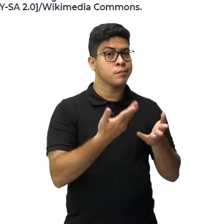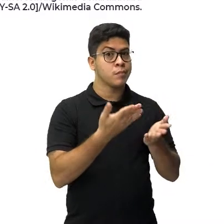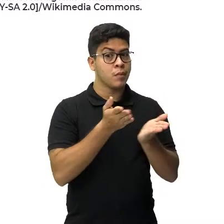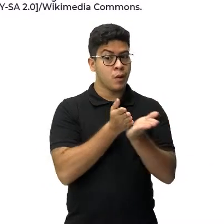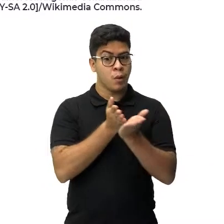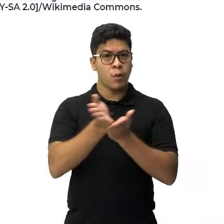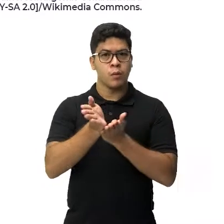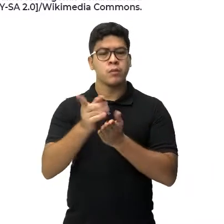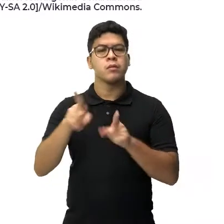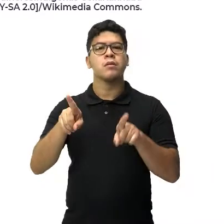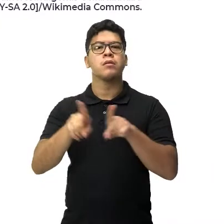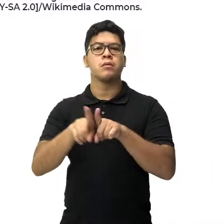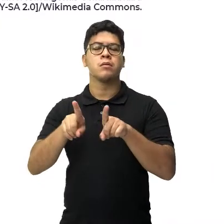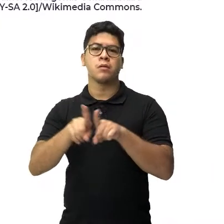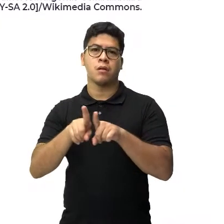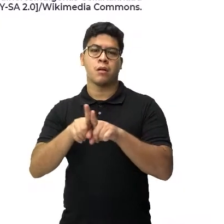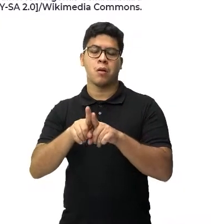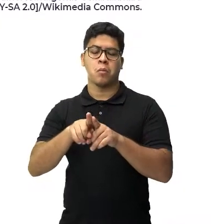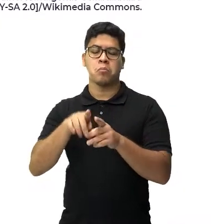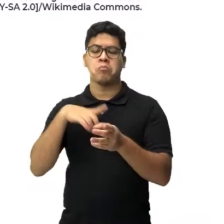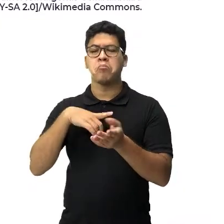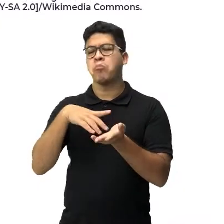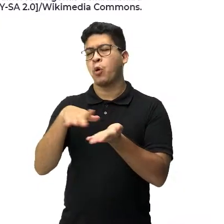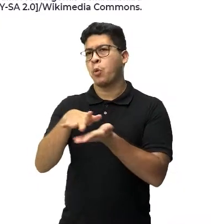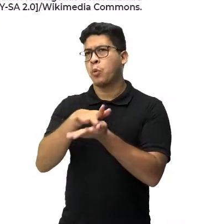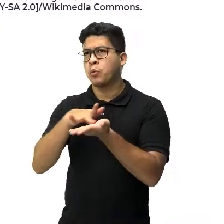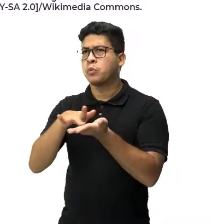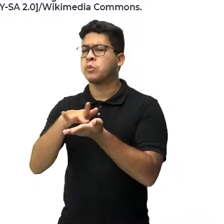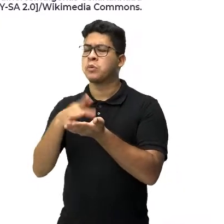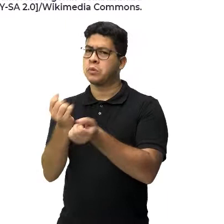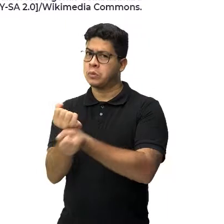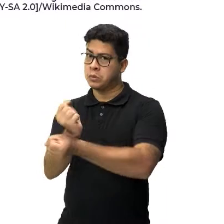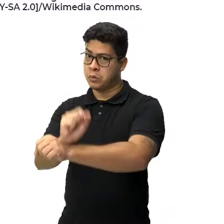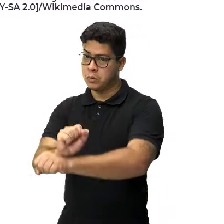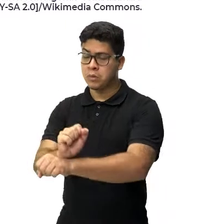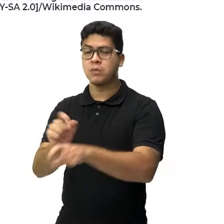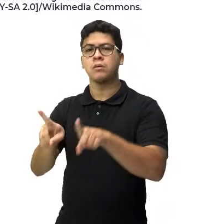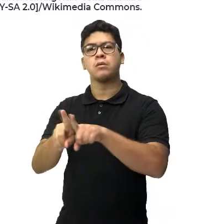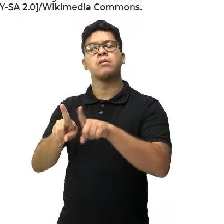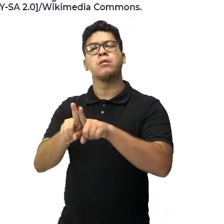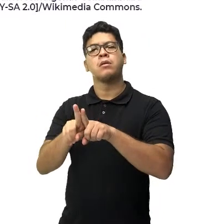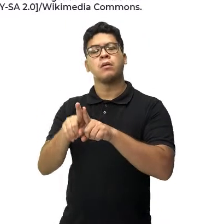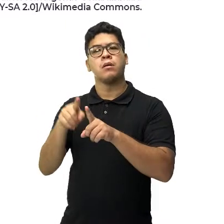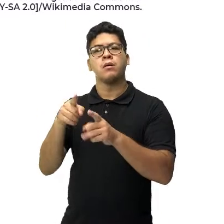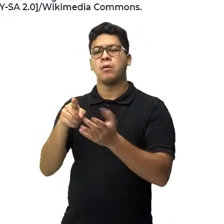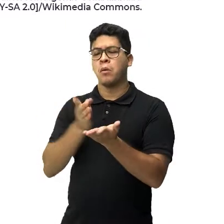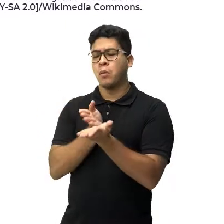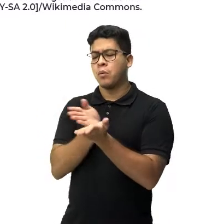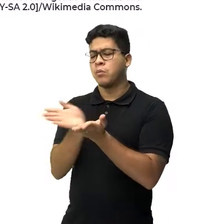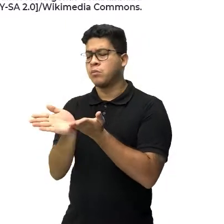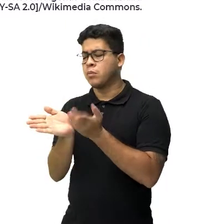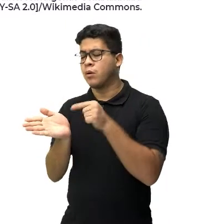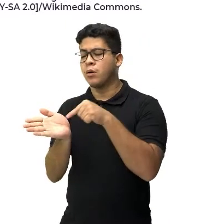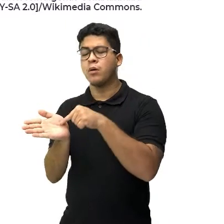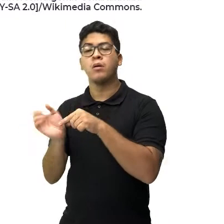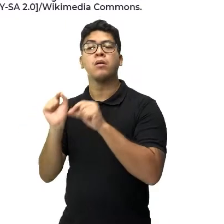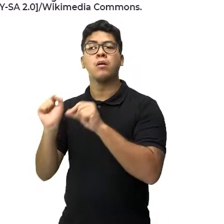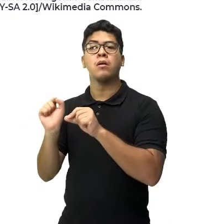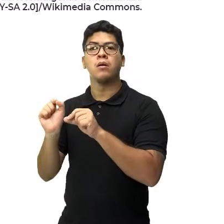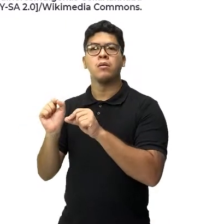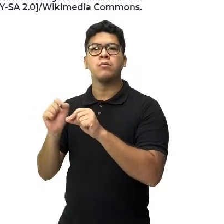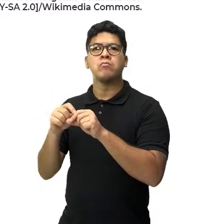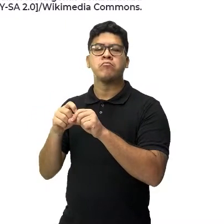os quilombolas, né, os remanescentes aí dos escravizados, até os de menor expressão, como os